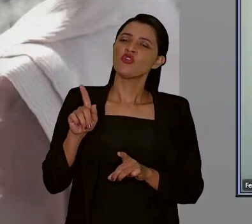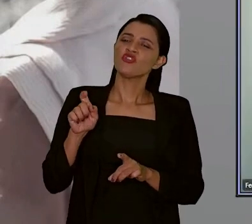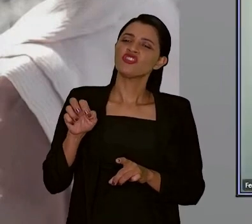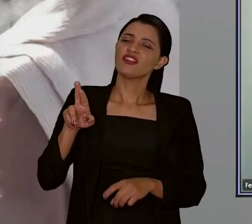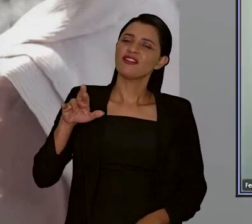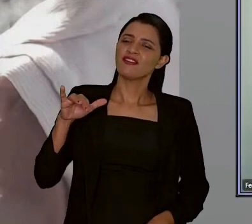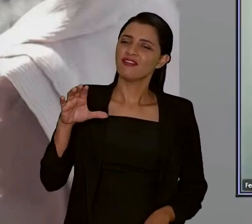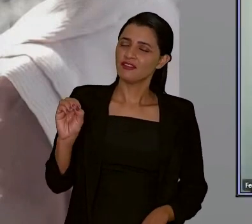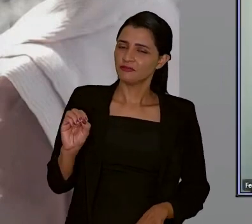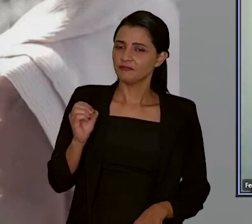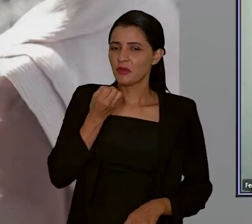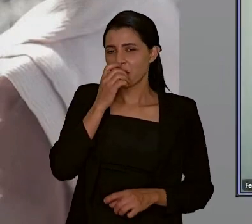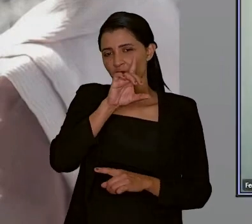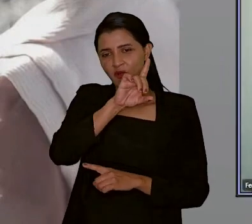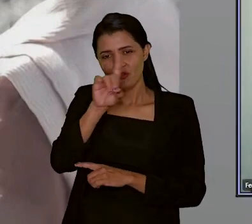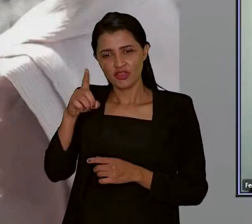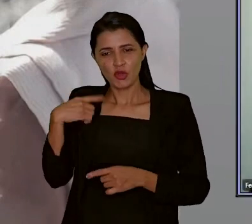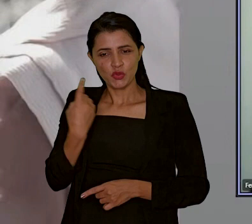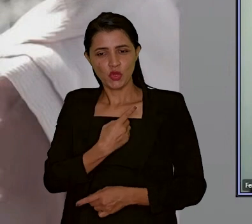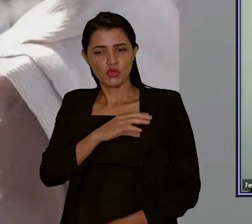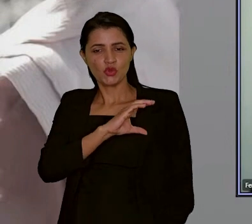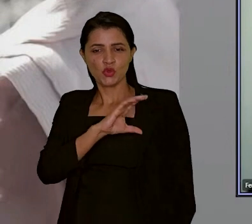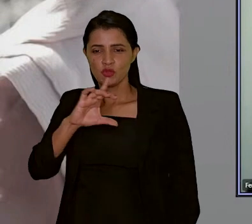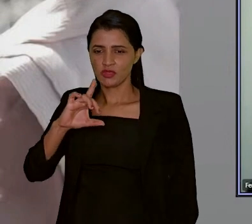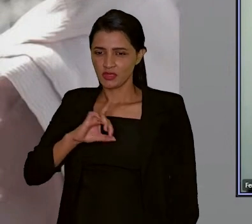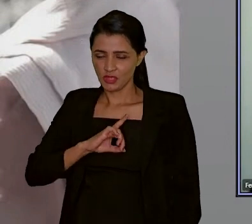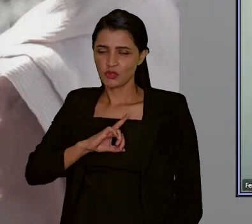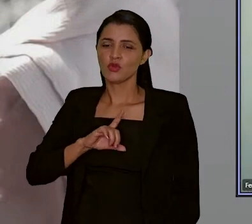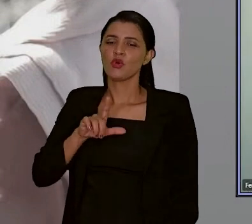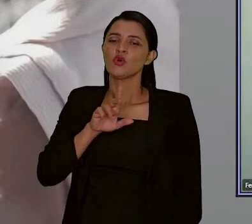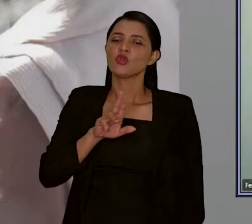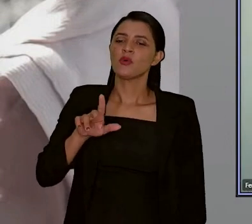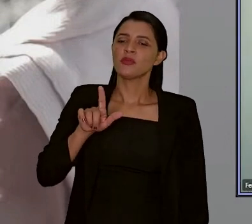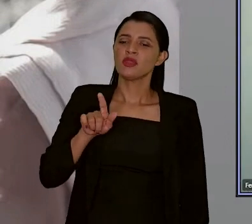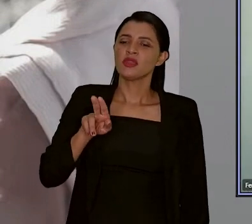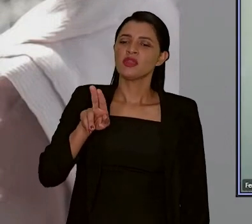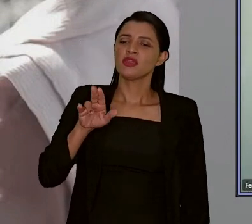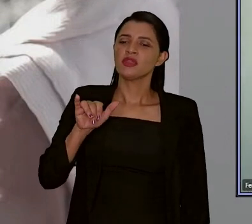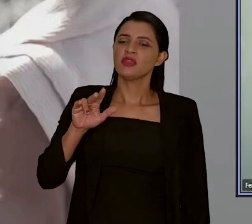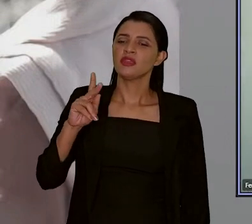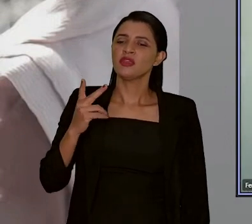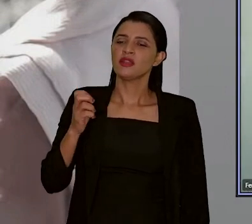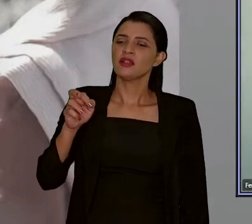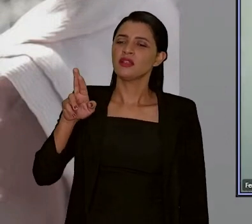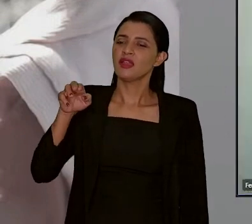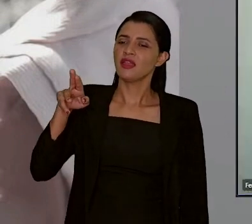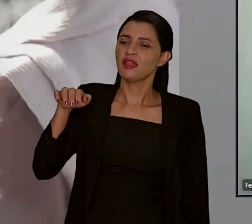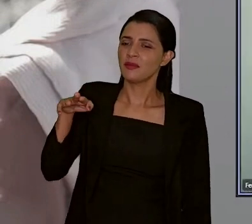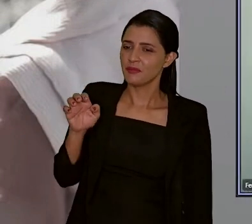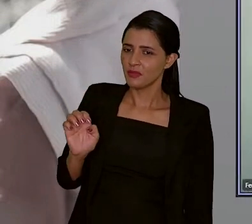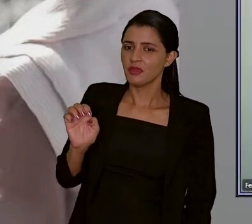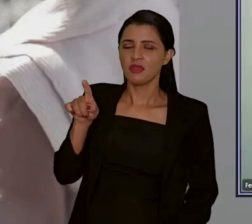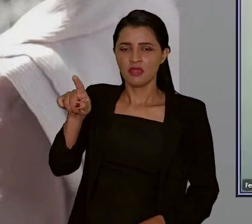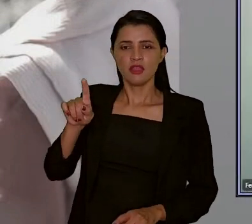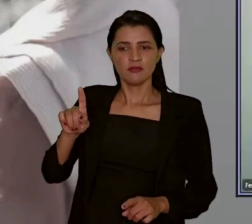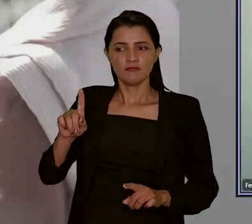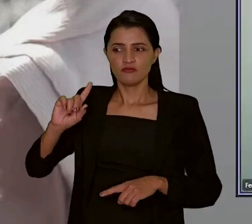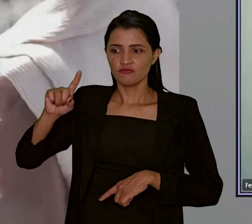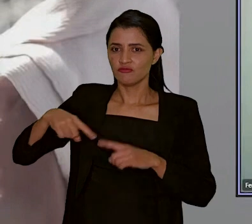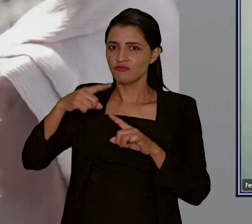coordenador, Guilherme, que tem feito uma verdadeira revolução no nosso grupo, nessa temática, tem